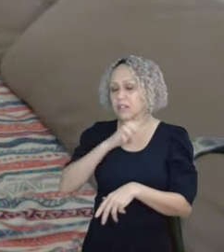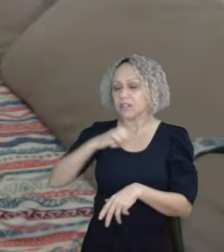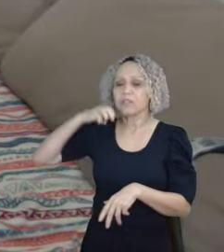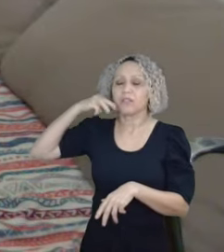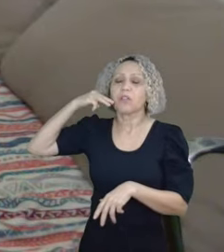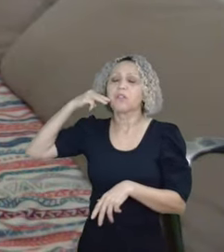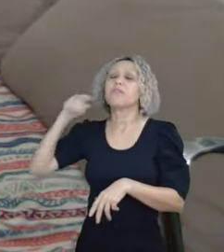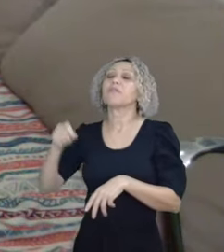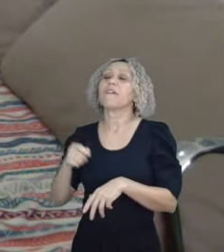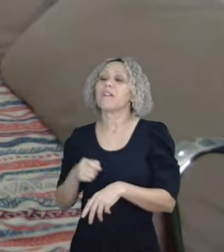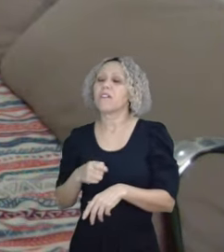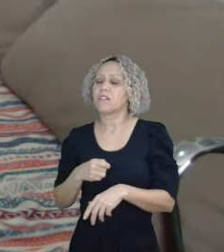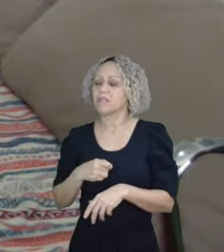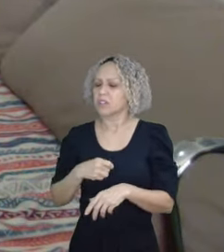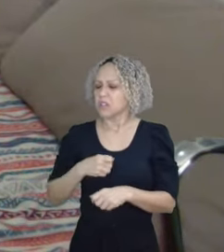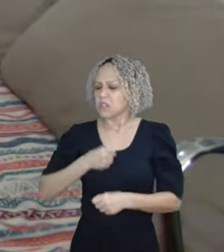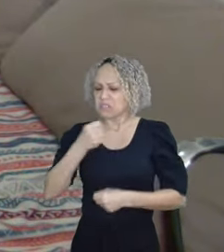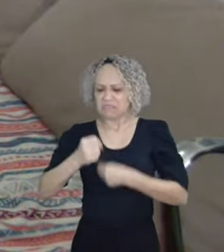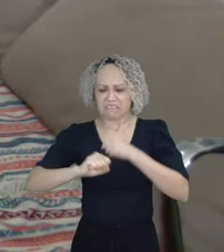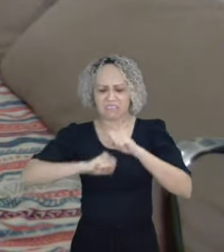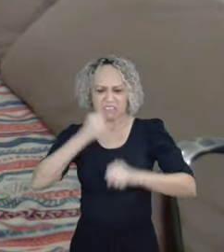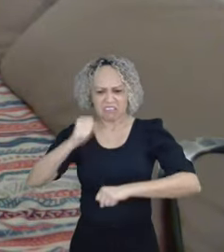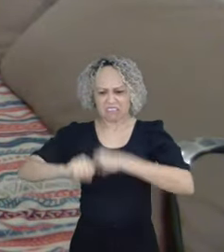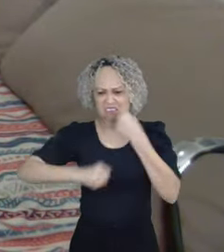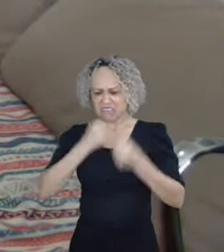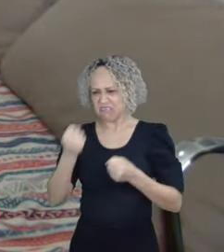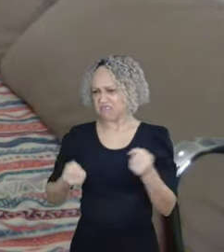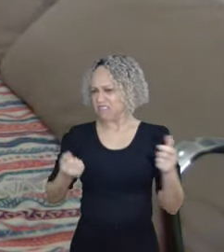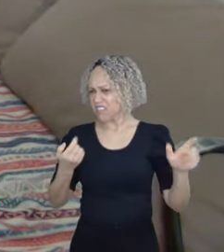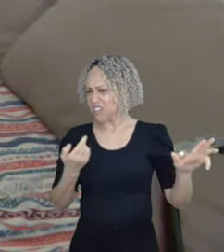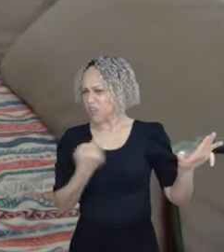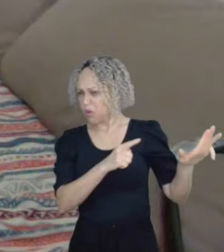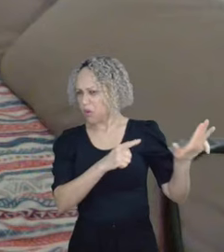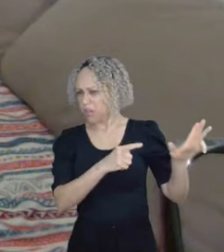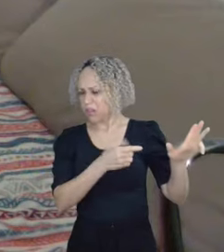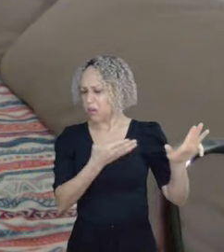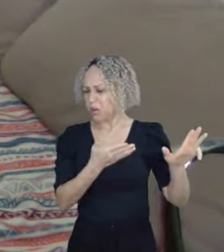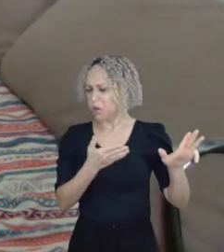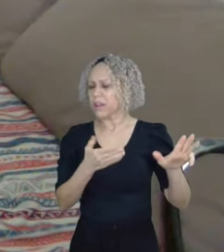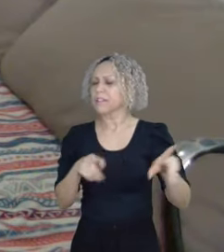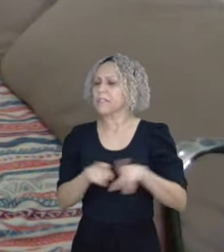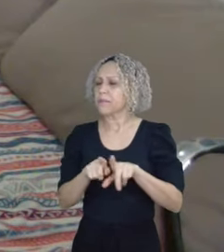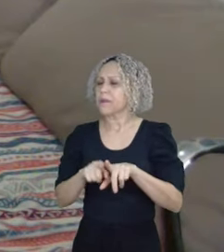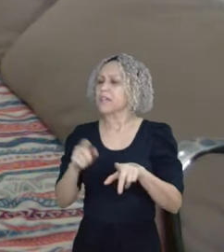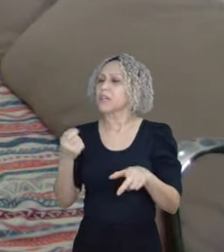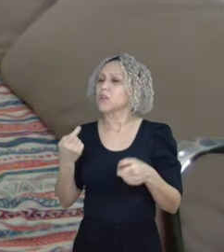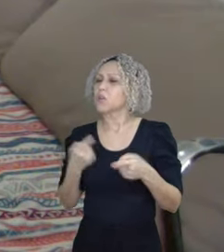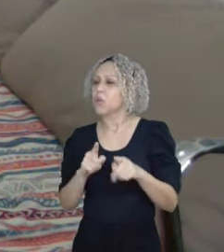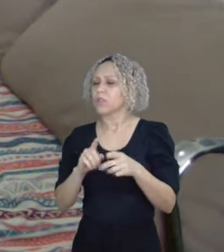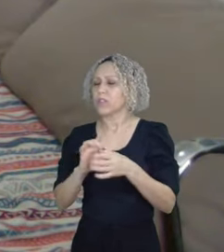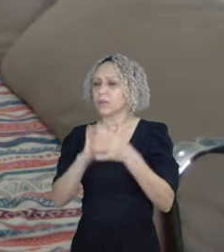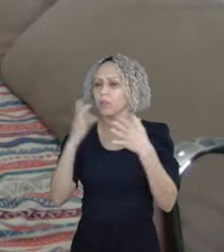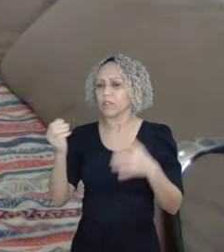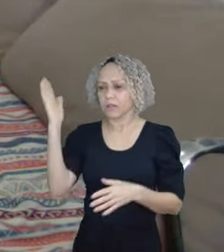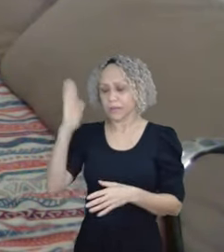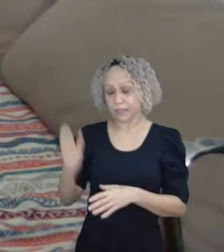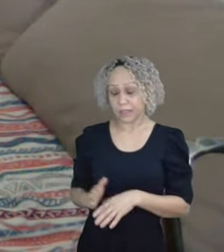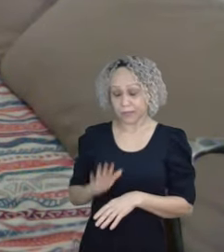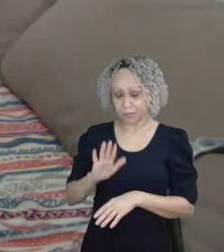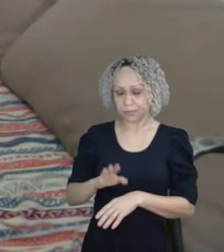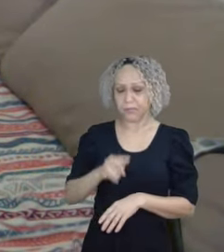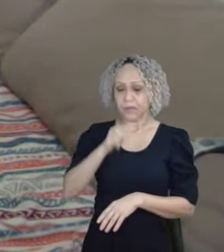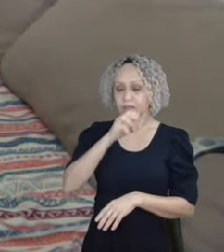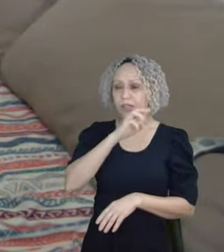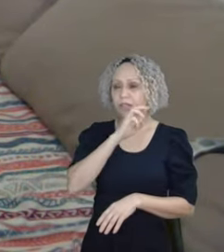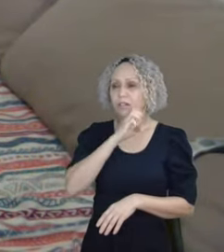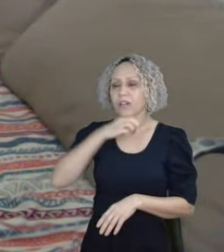para atacar o governo Lula e a democracia brasileira. Com isso, o Musk passa a ser investigado pelos crimes de